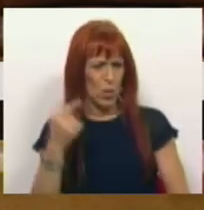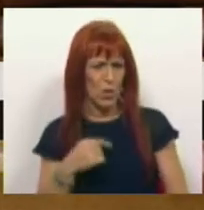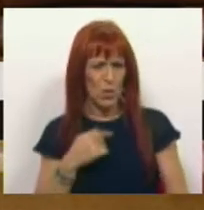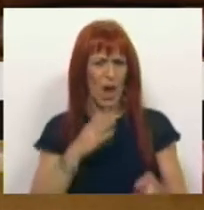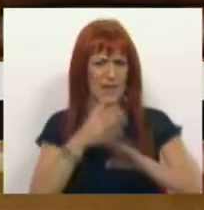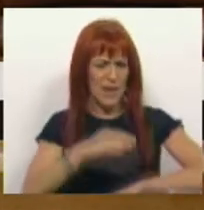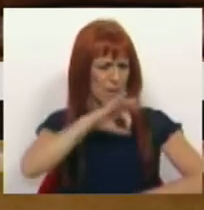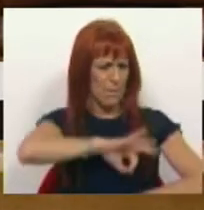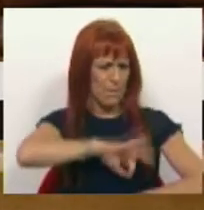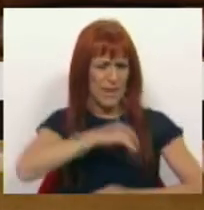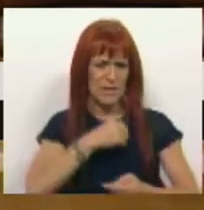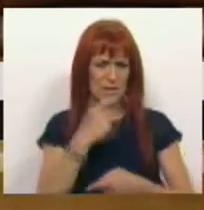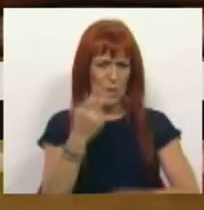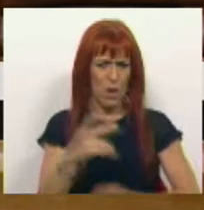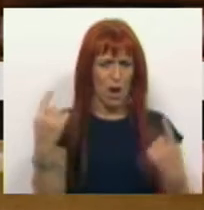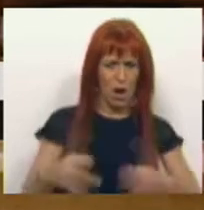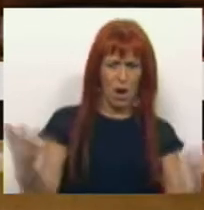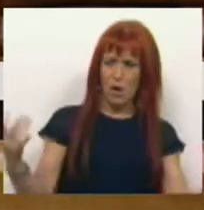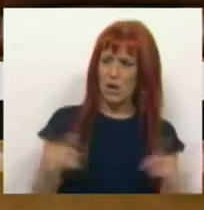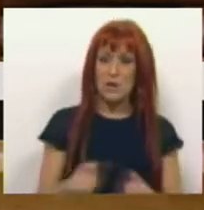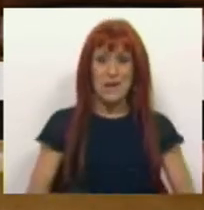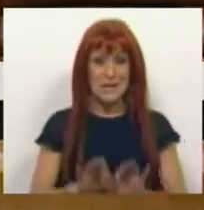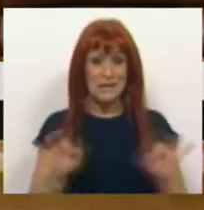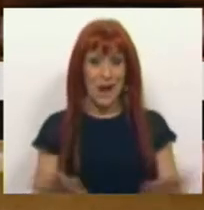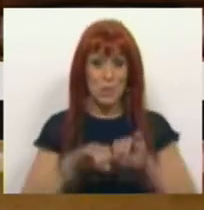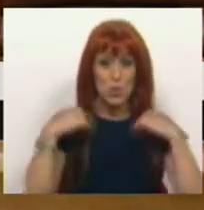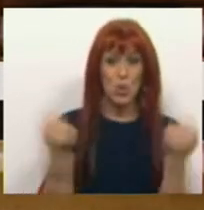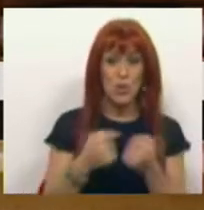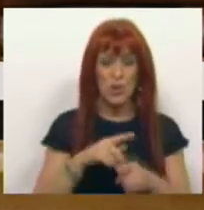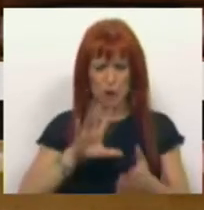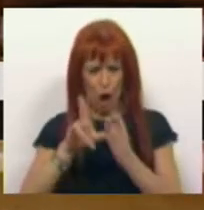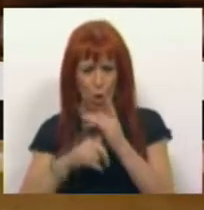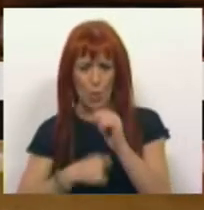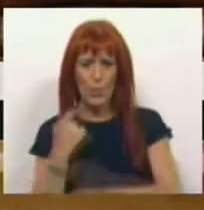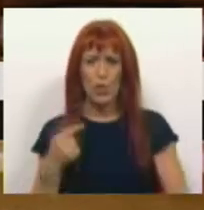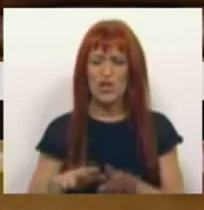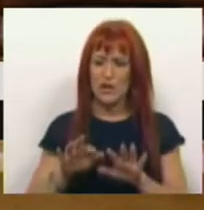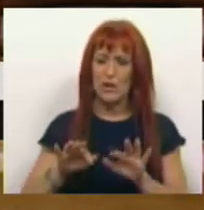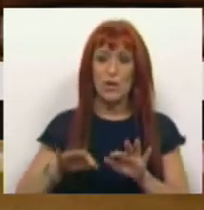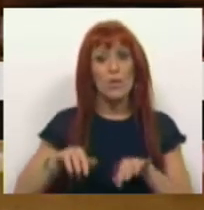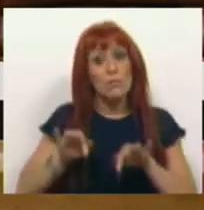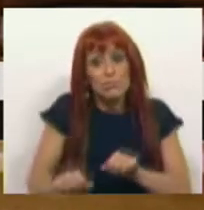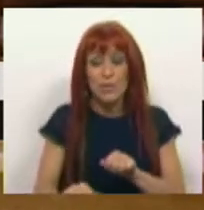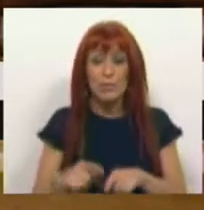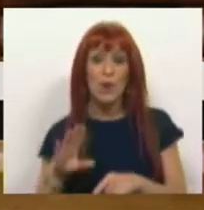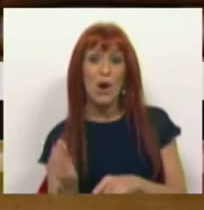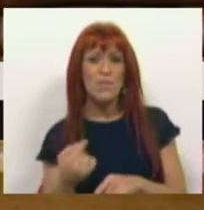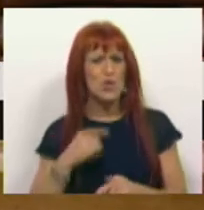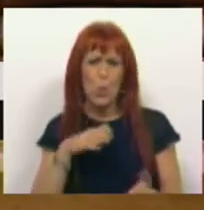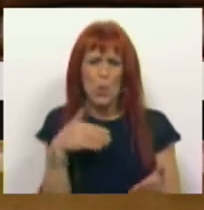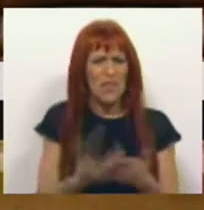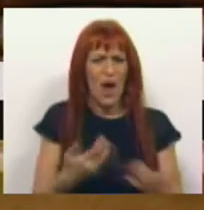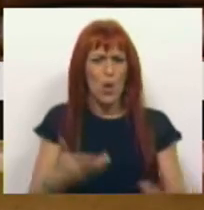dar acesso a uma pensão. Ou seja, a mesma sociedade que lhes roubou o final da infância não lhes reconhece